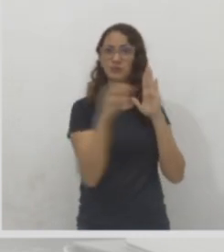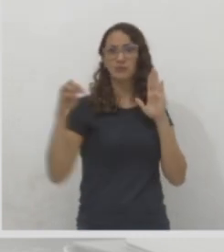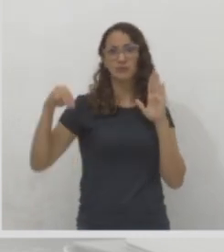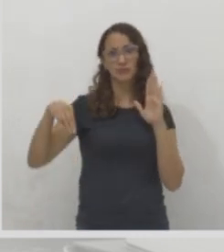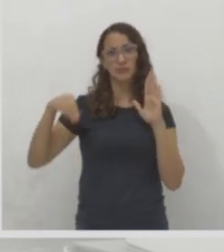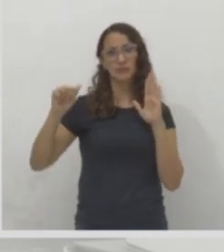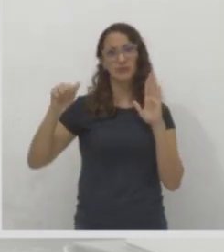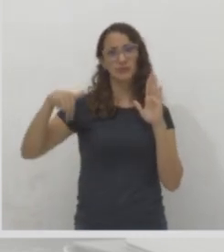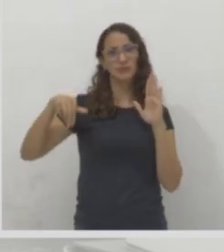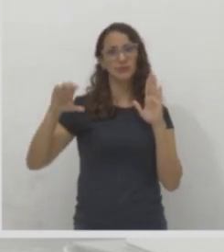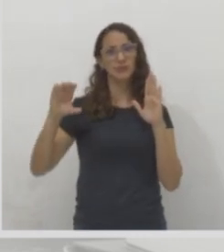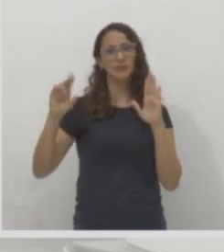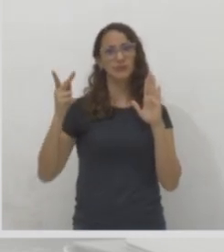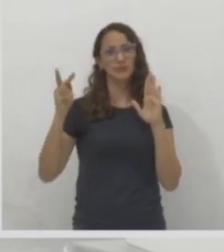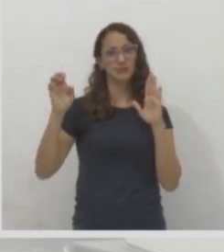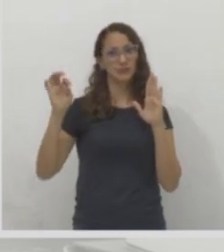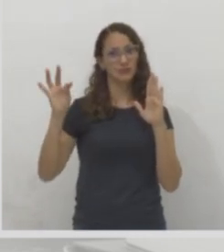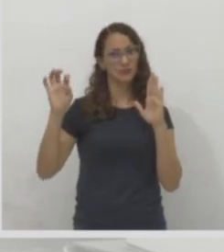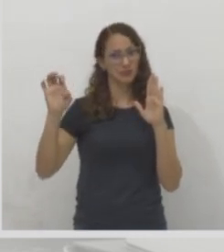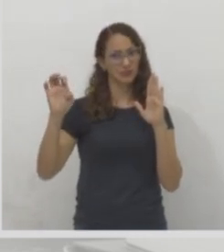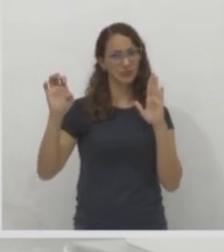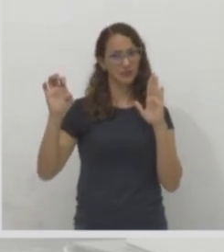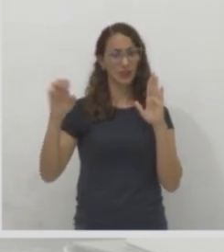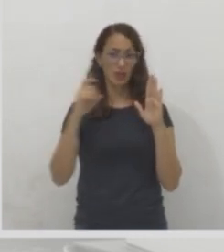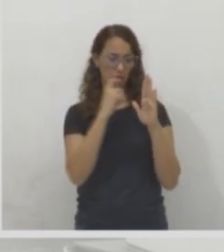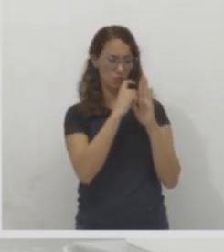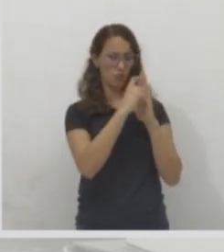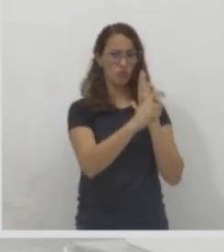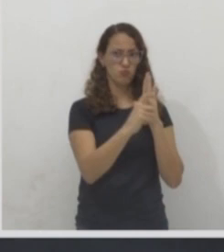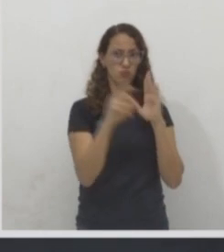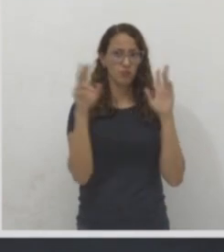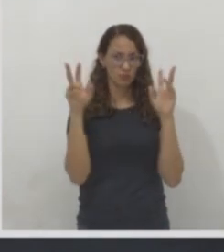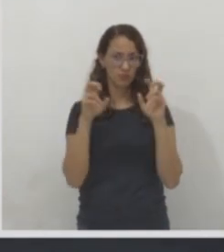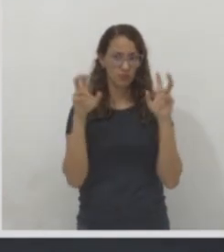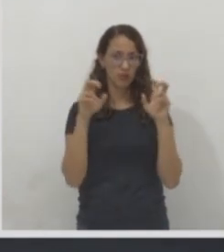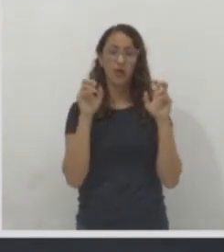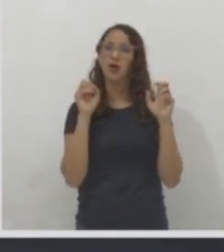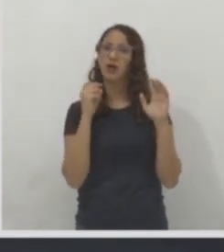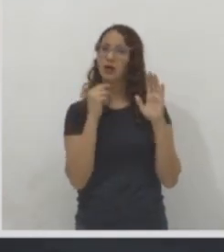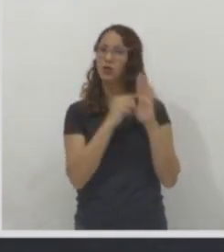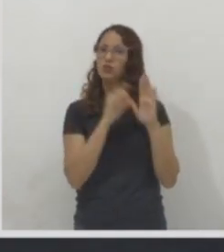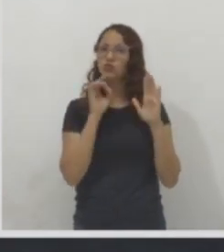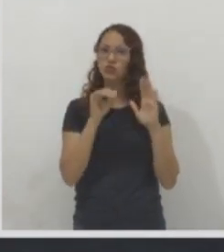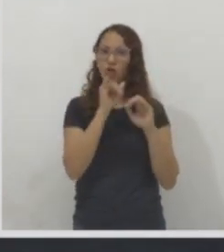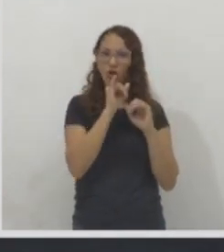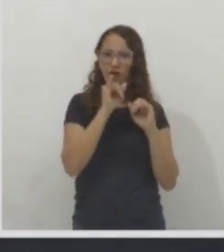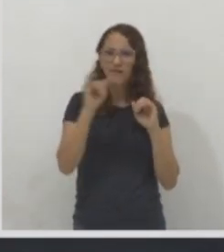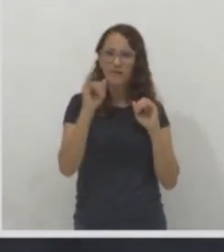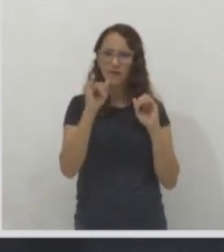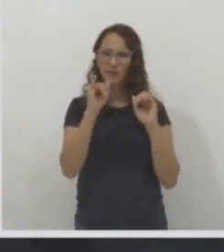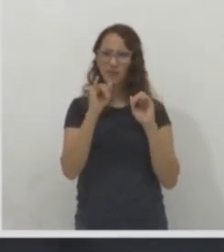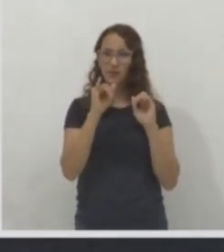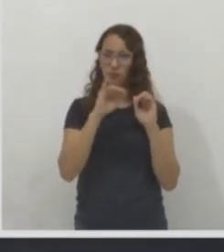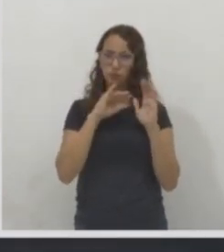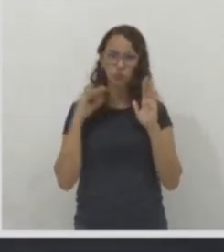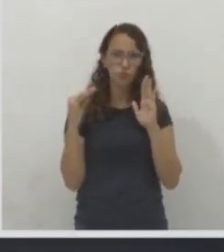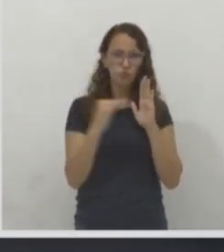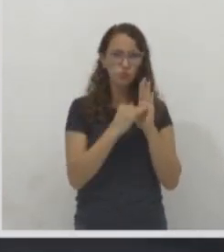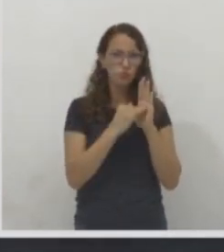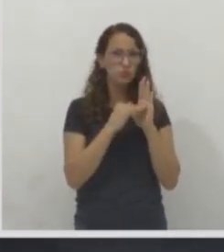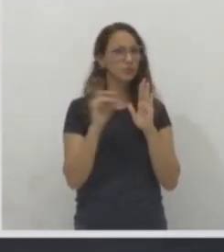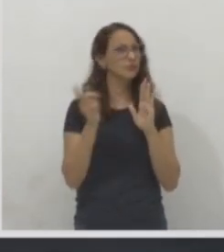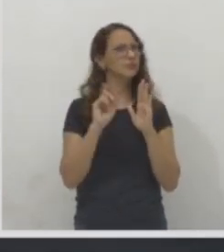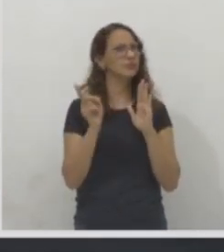certo? Então, a manchete, ela não dá conta de toda a informação, mas ela te indica sobre o